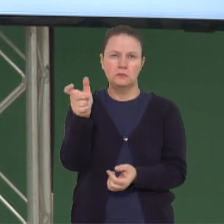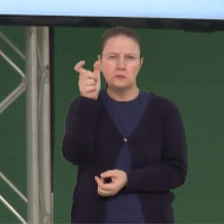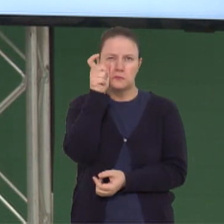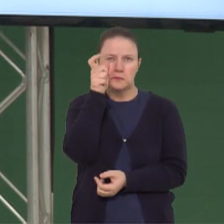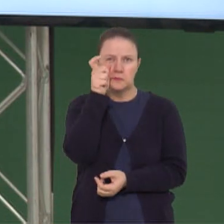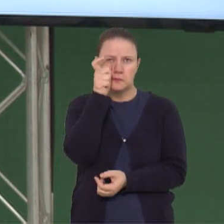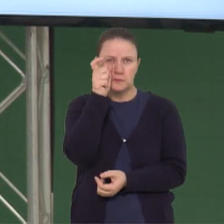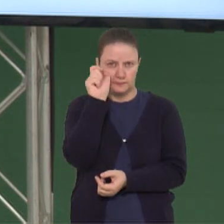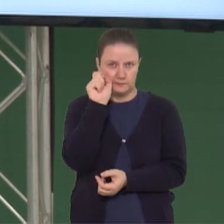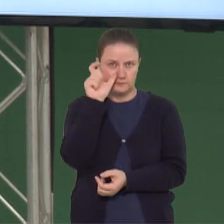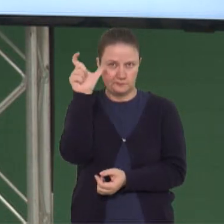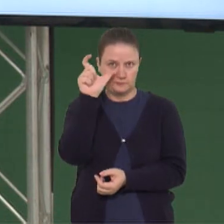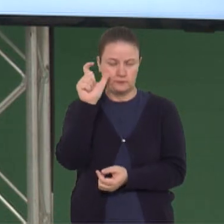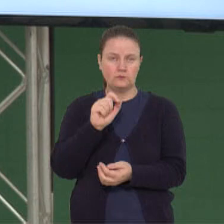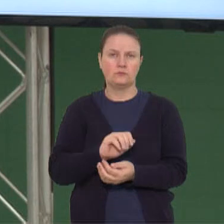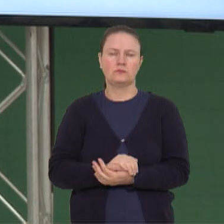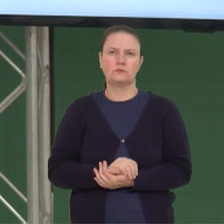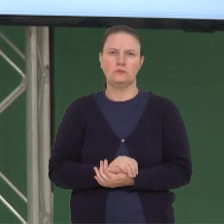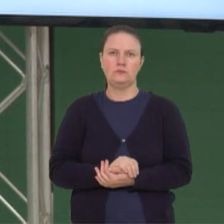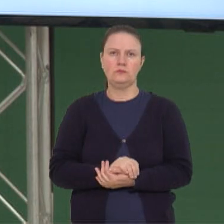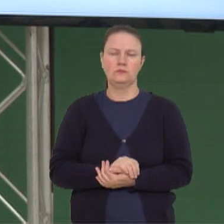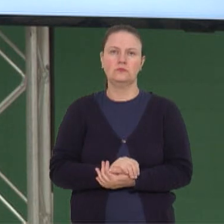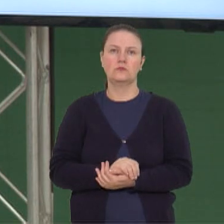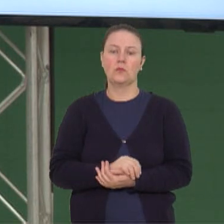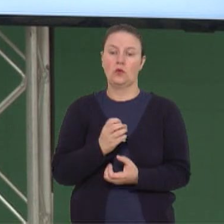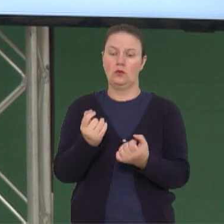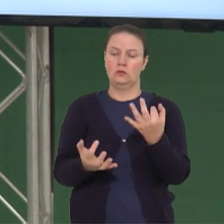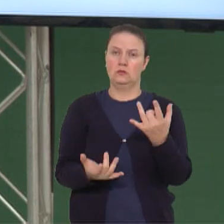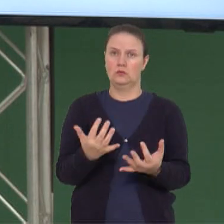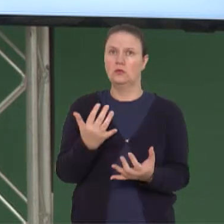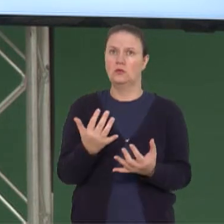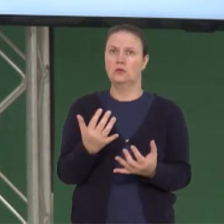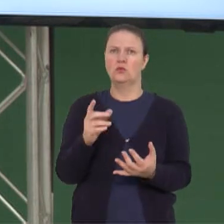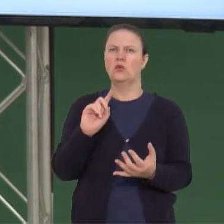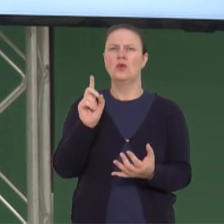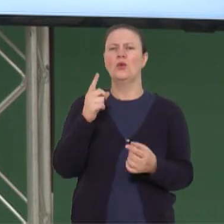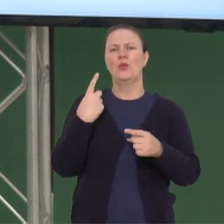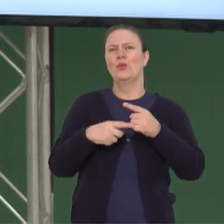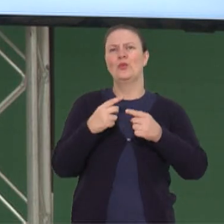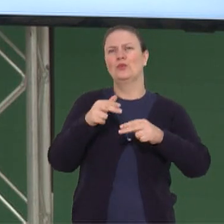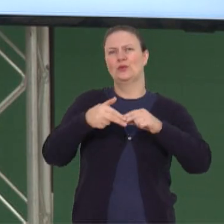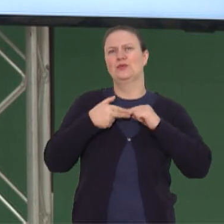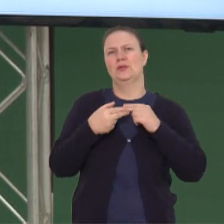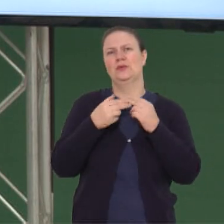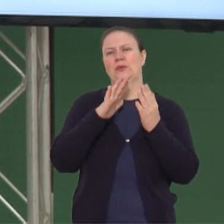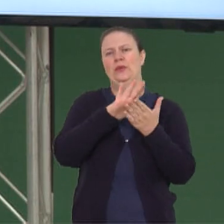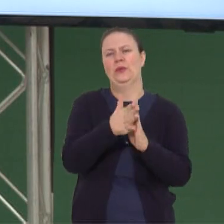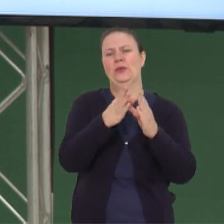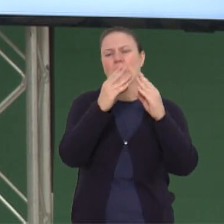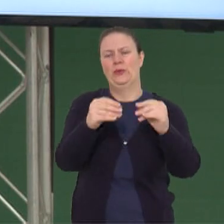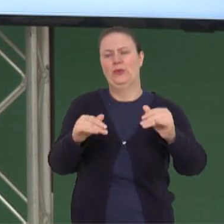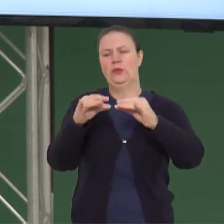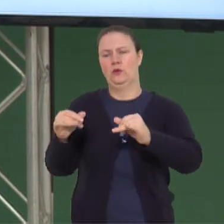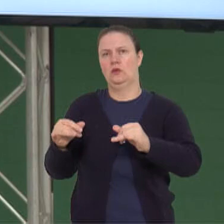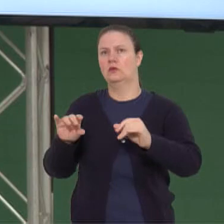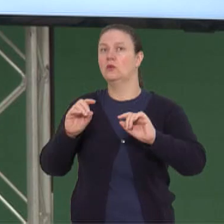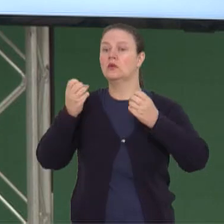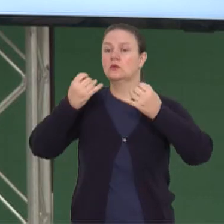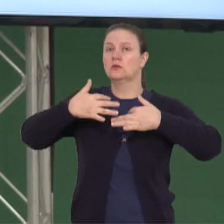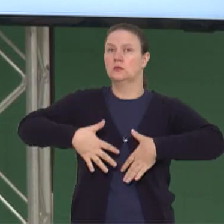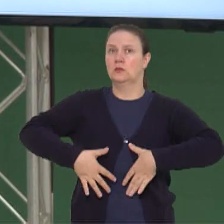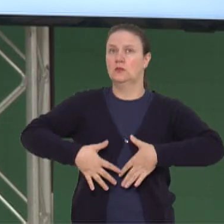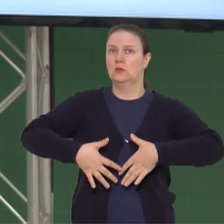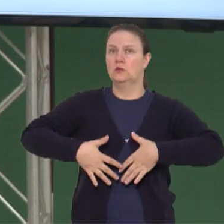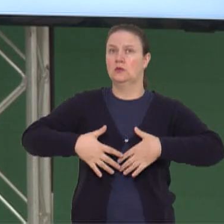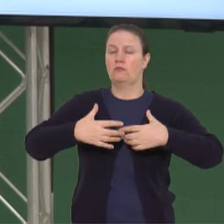atenção. O fogo aqui não importa porque ele queima. O Heráclito não quer dar uma explicação física da importância do